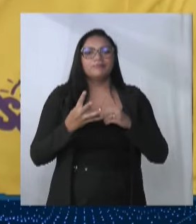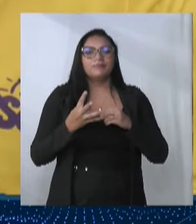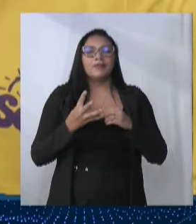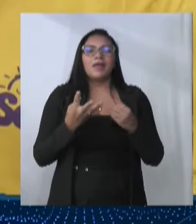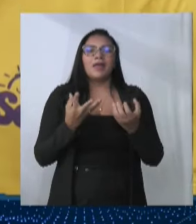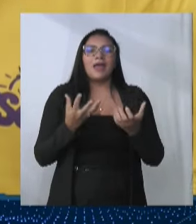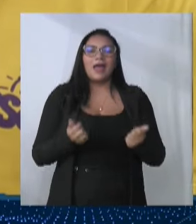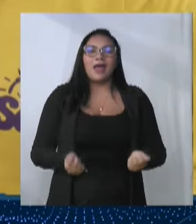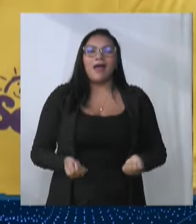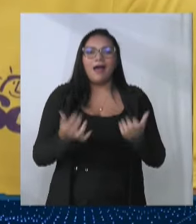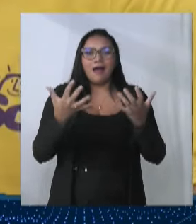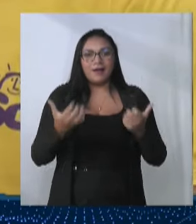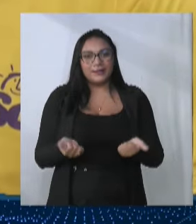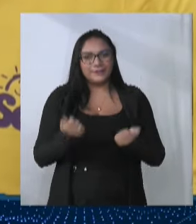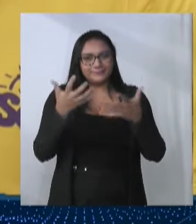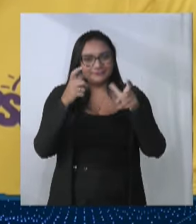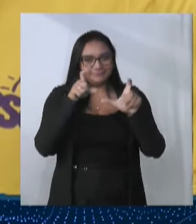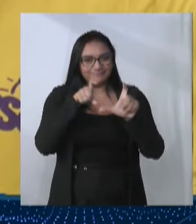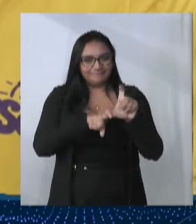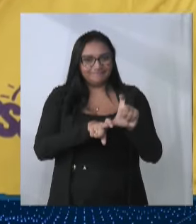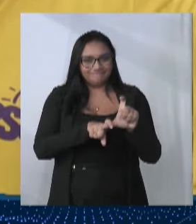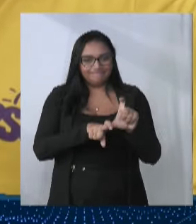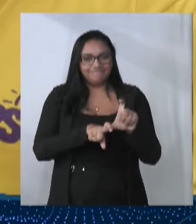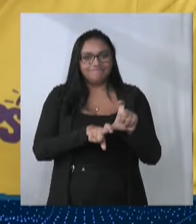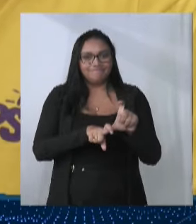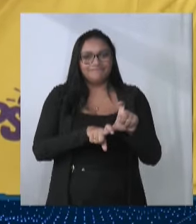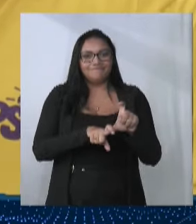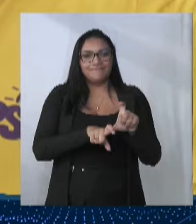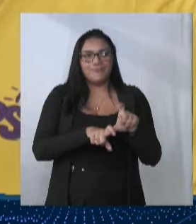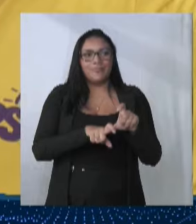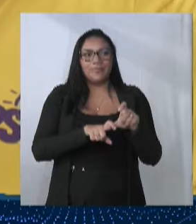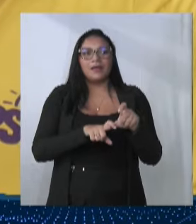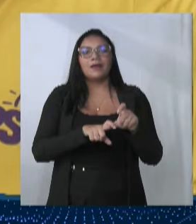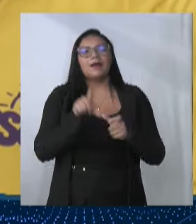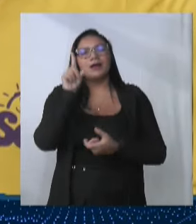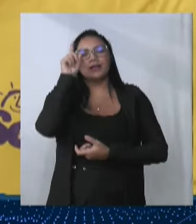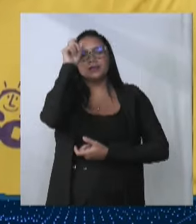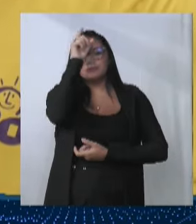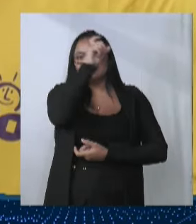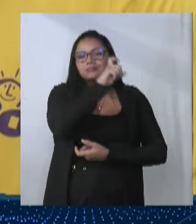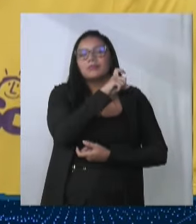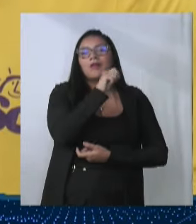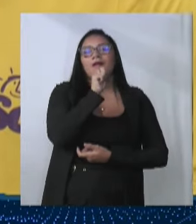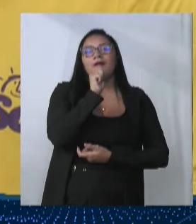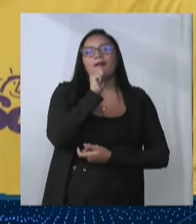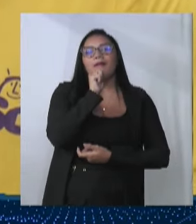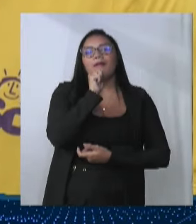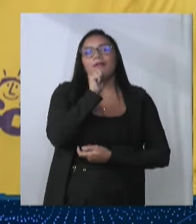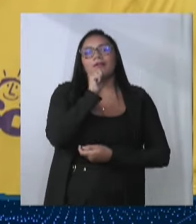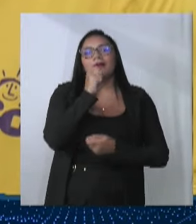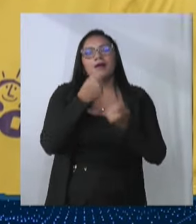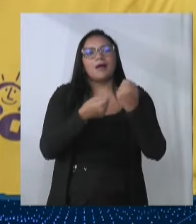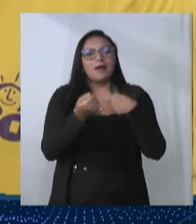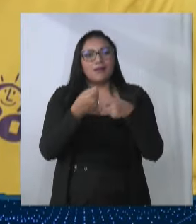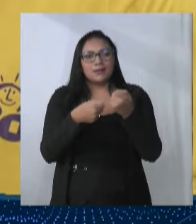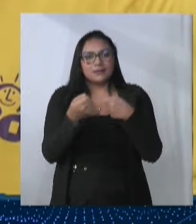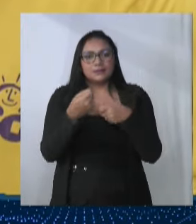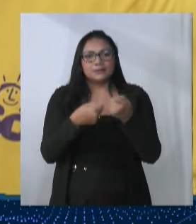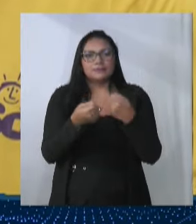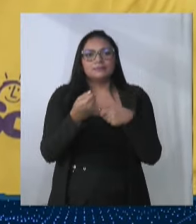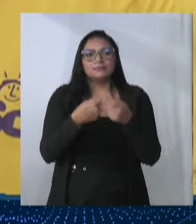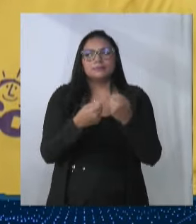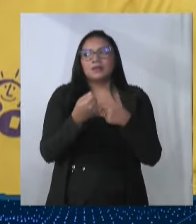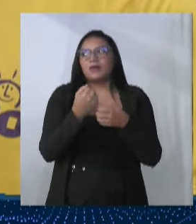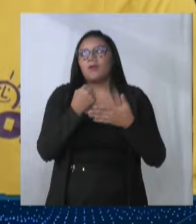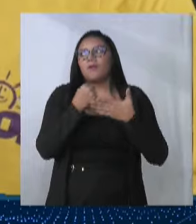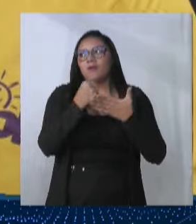e a pandemia junto. É difícil ainda não administrar com a